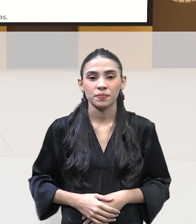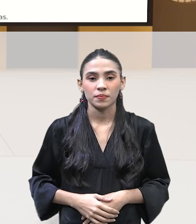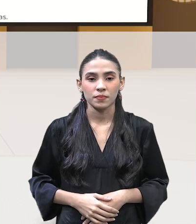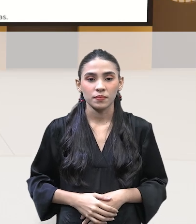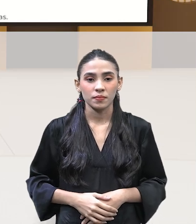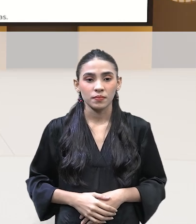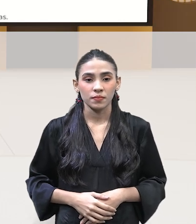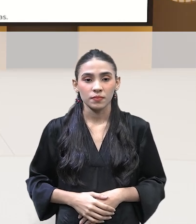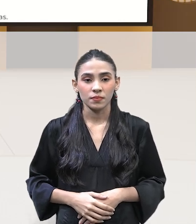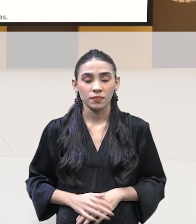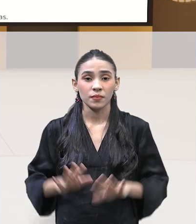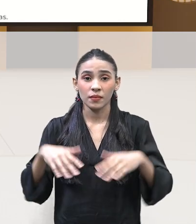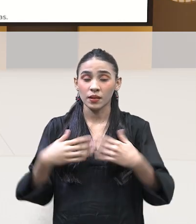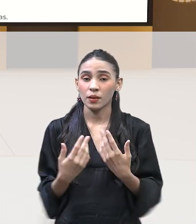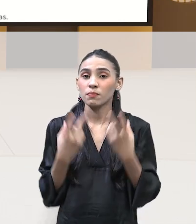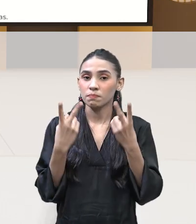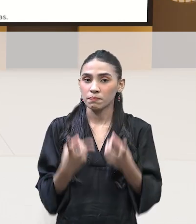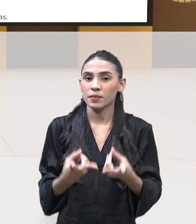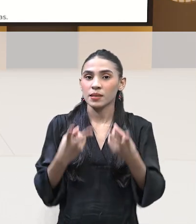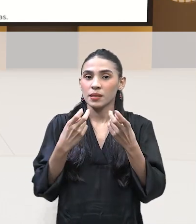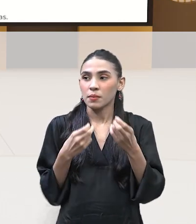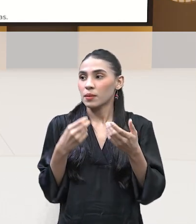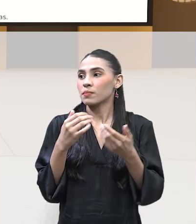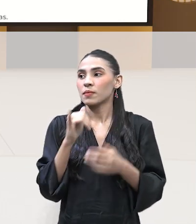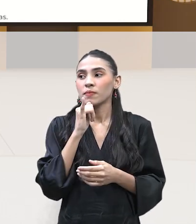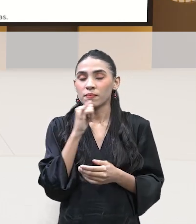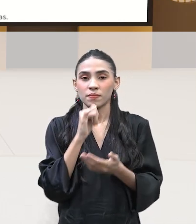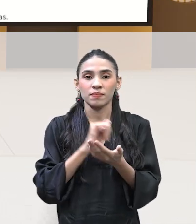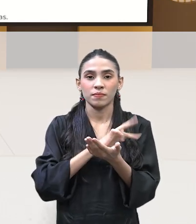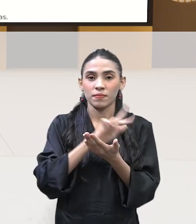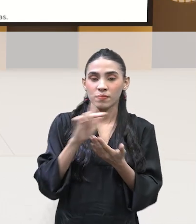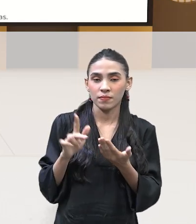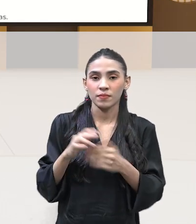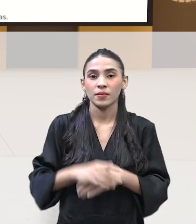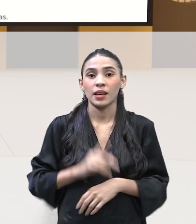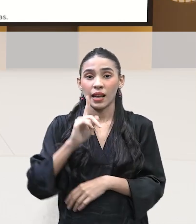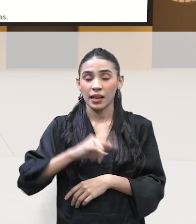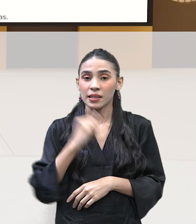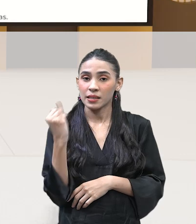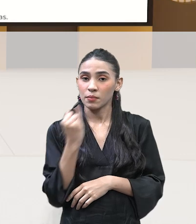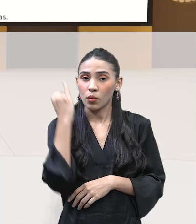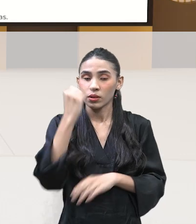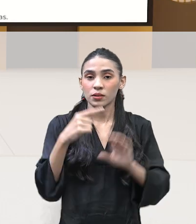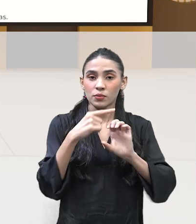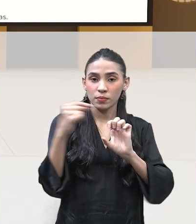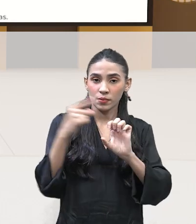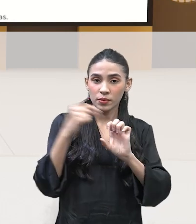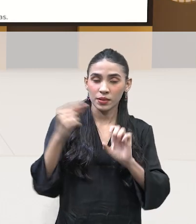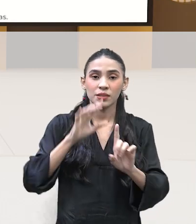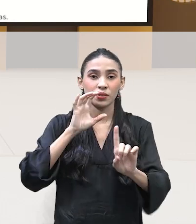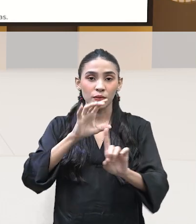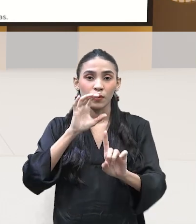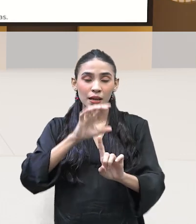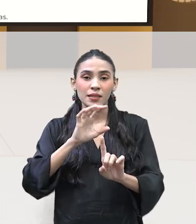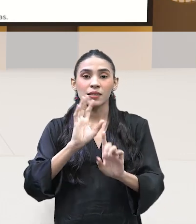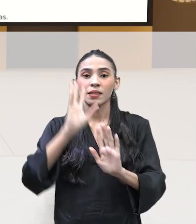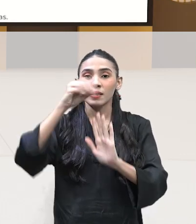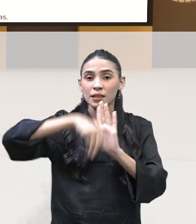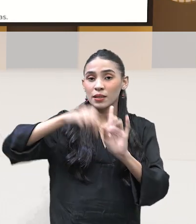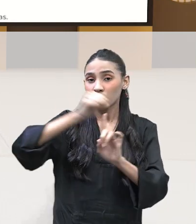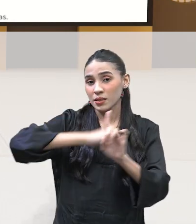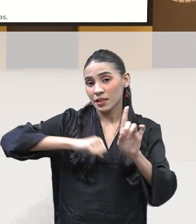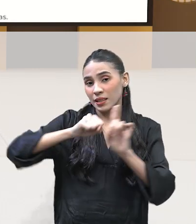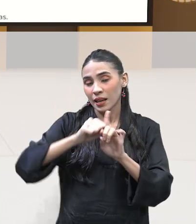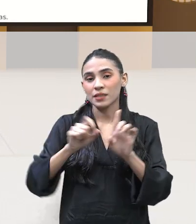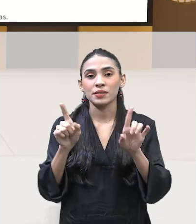Então, a gente conseguiu observar, através desses exemplos, o quanto é importante o empreendedorismo de impacto social, o quanto